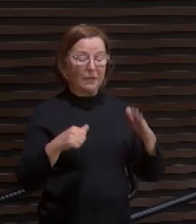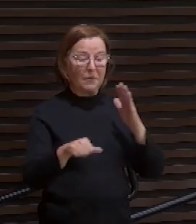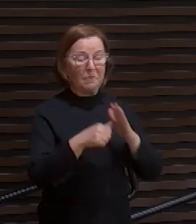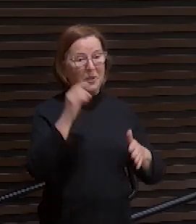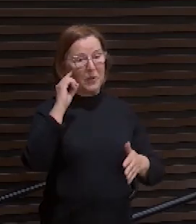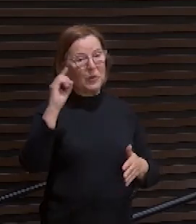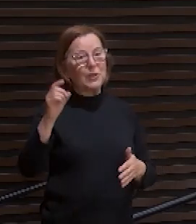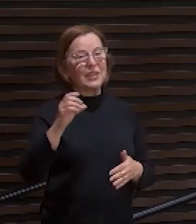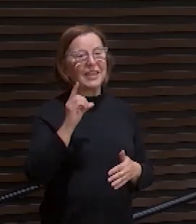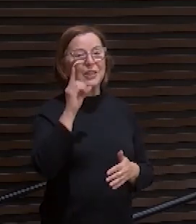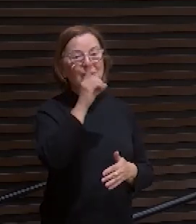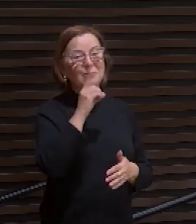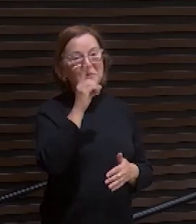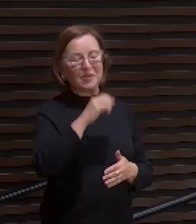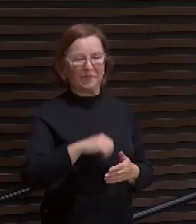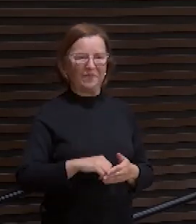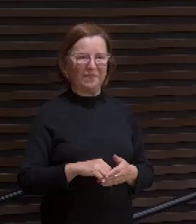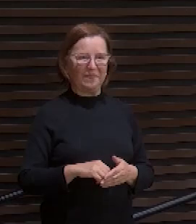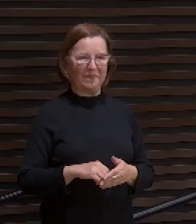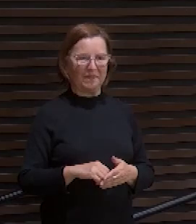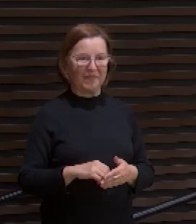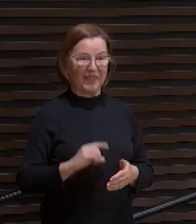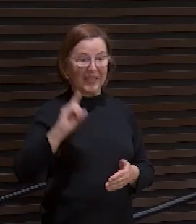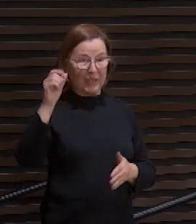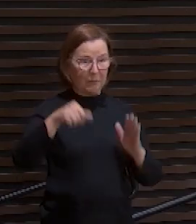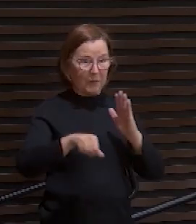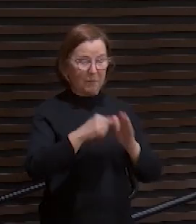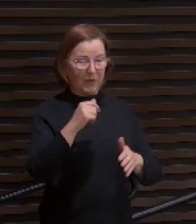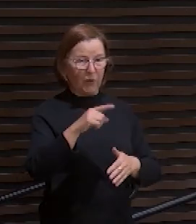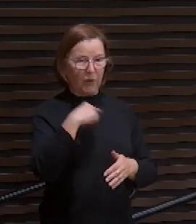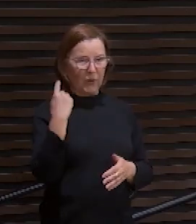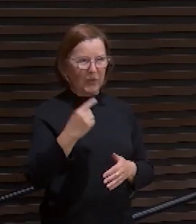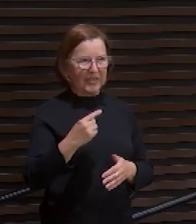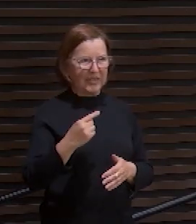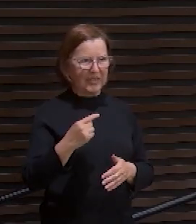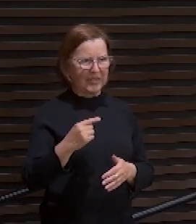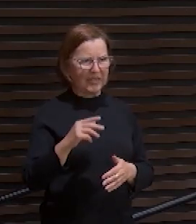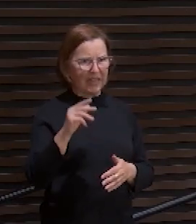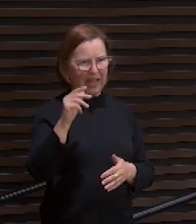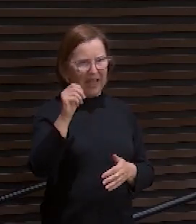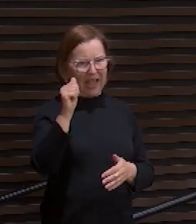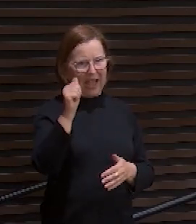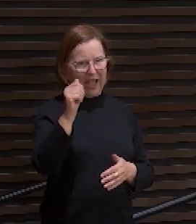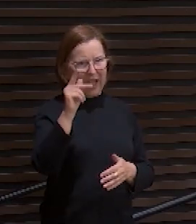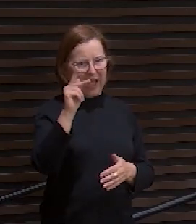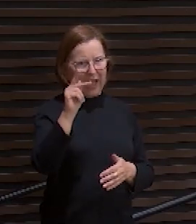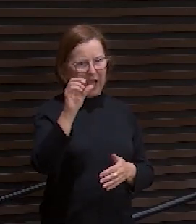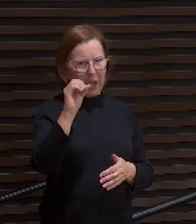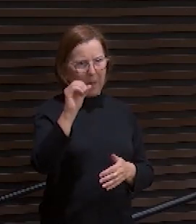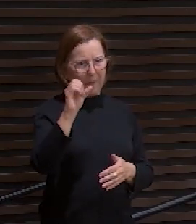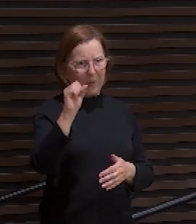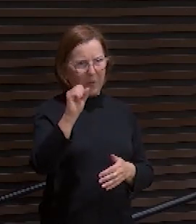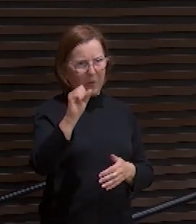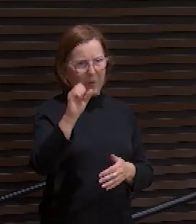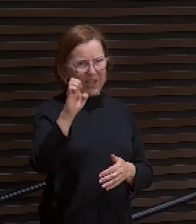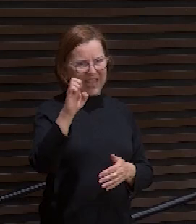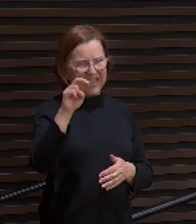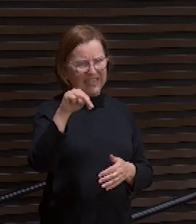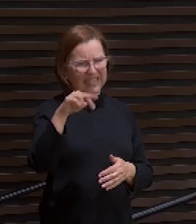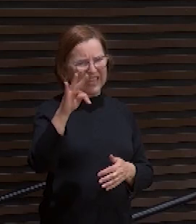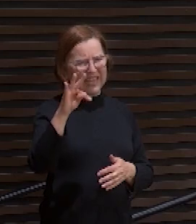Ele nos aposenta e depois Ele manda a gente trabalhar. Primeiro Deus